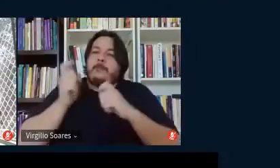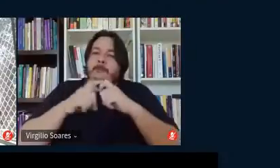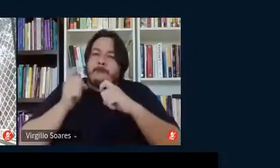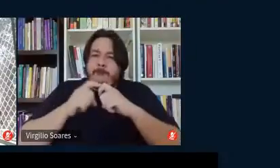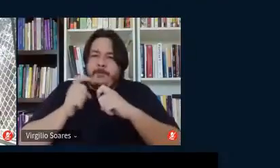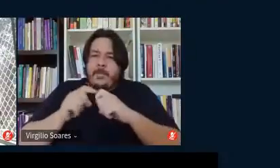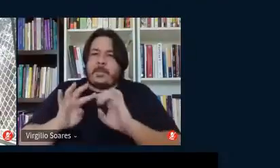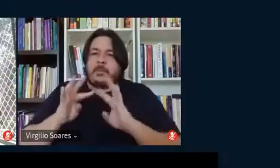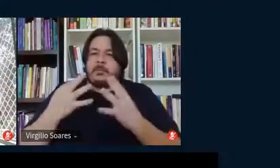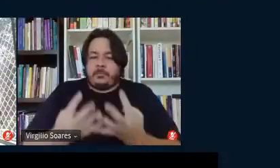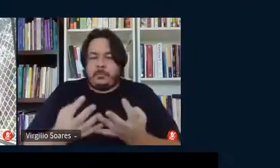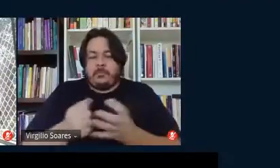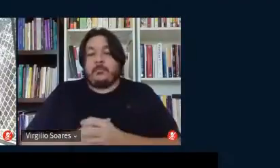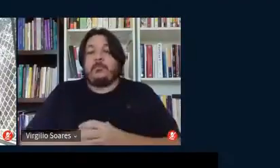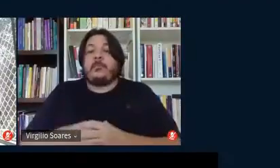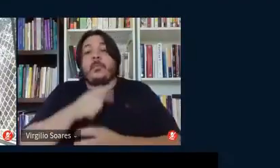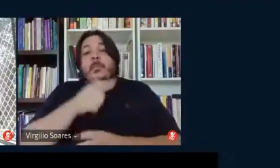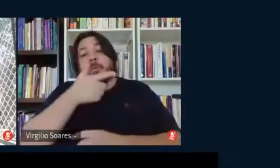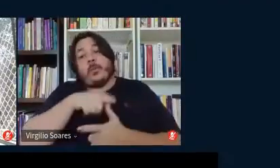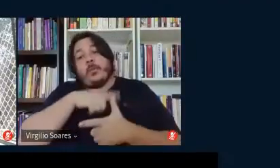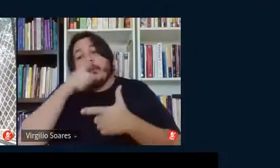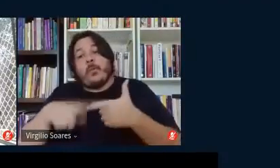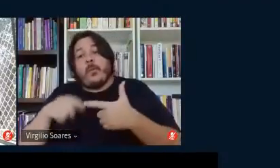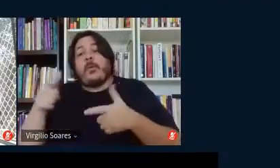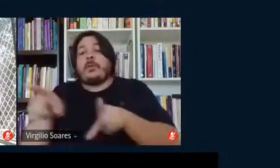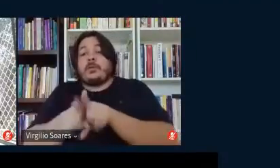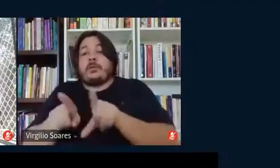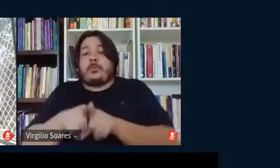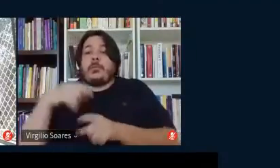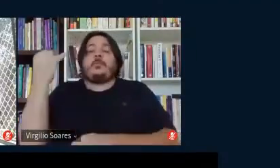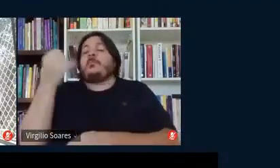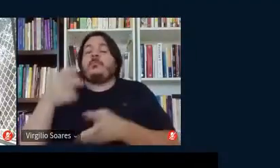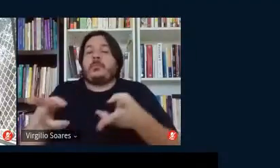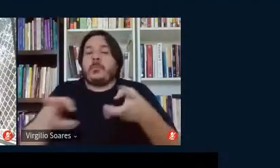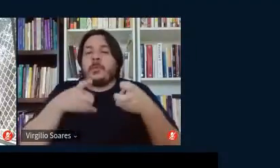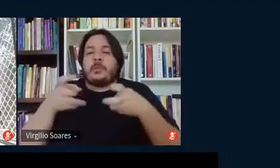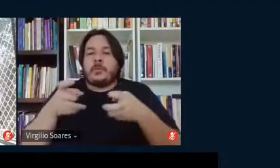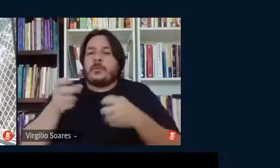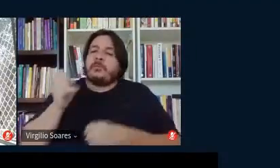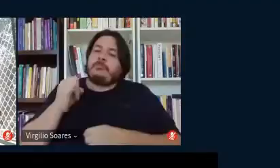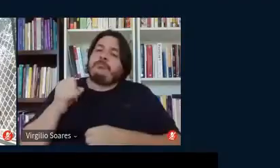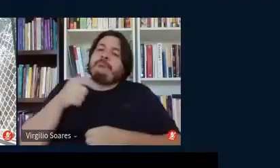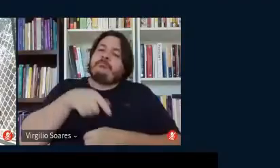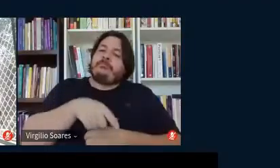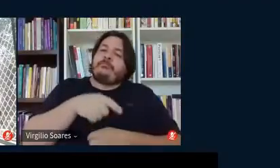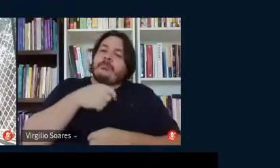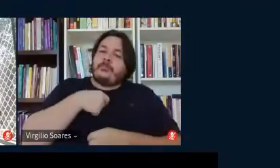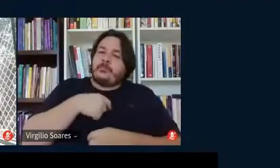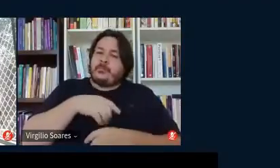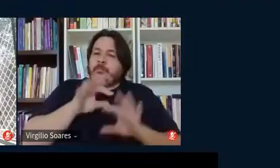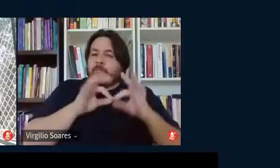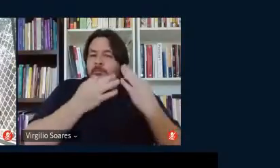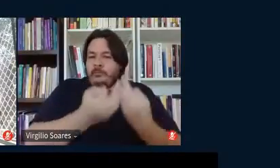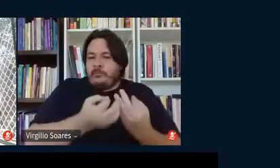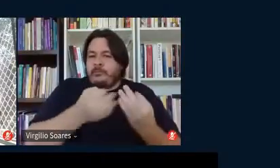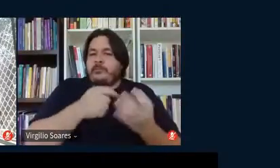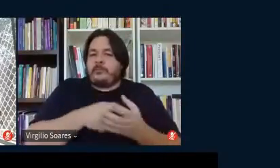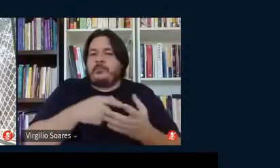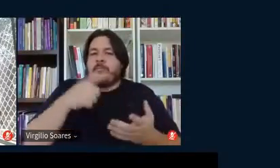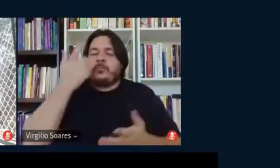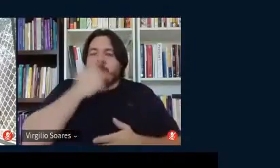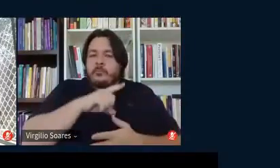pandemia. E outra coisa que a gente percebeu também é que, se por um lado as famílias de micro, elas conseguiram, né, atribuir